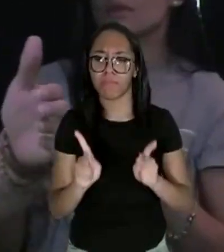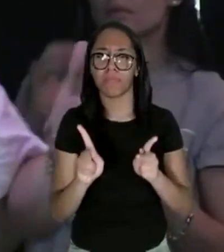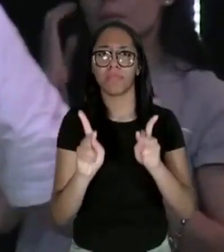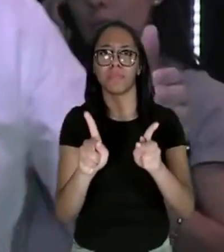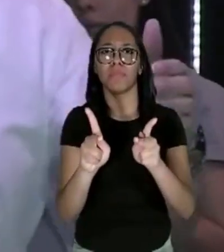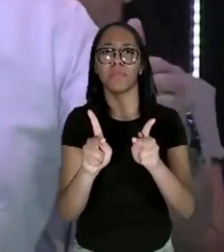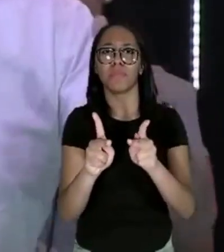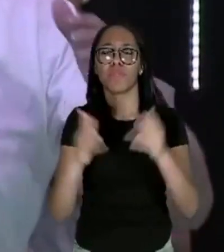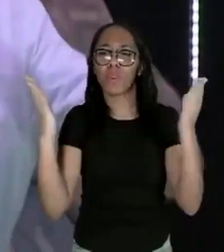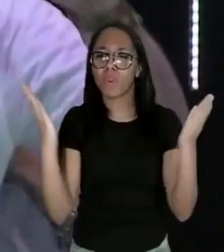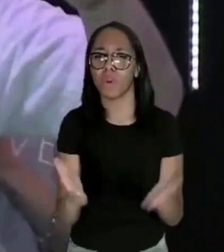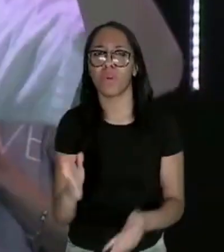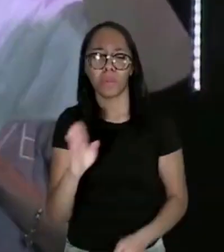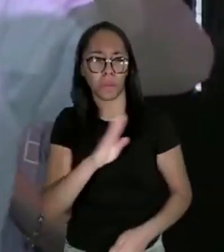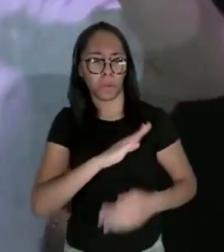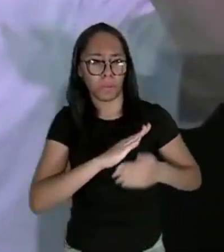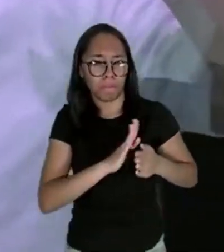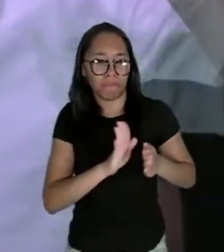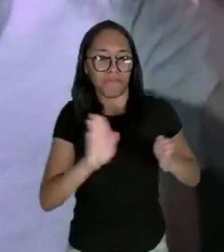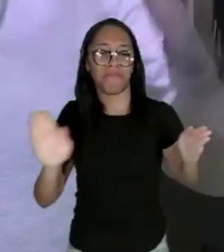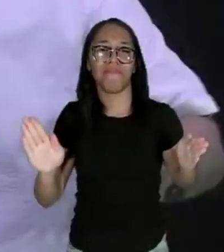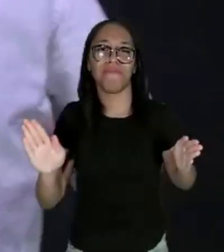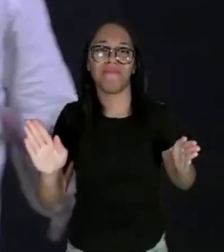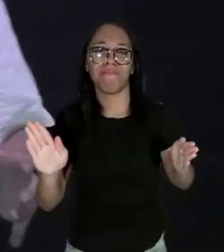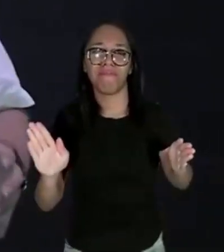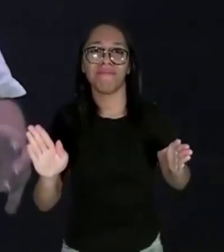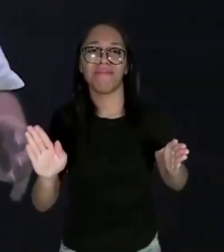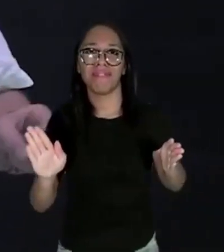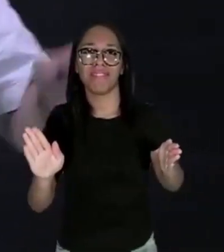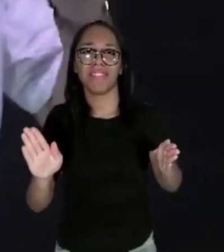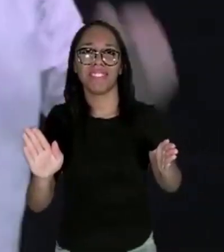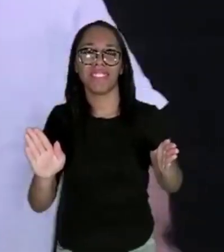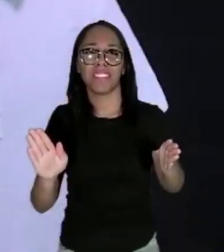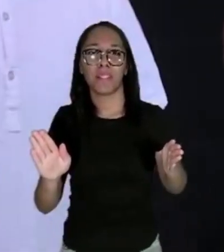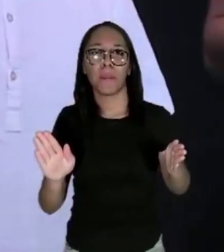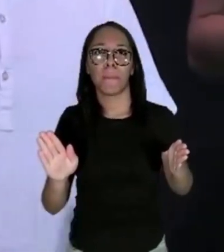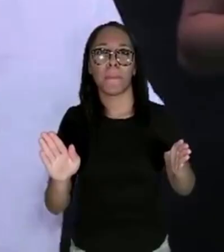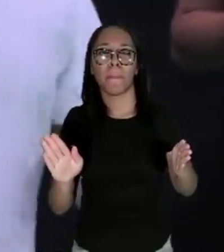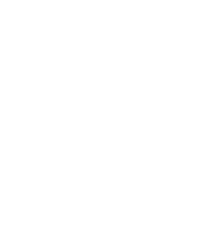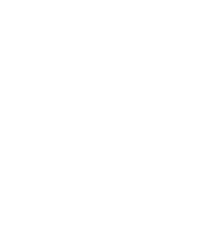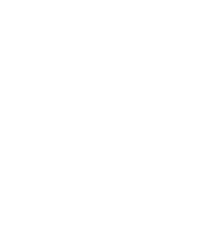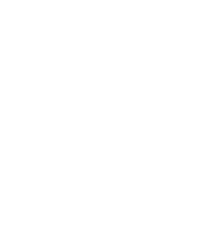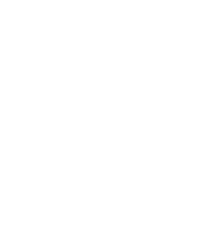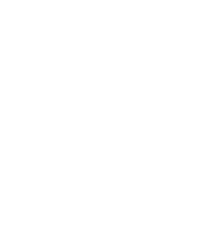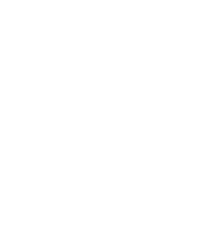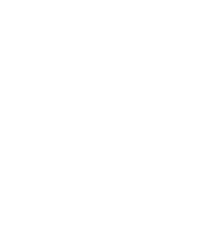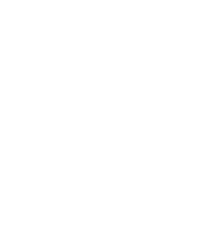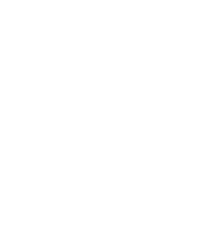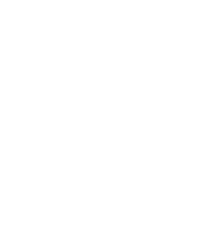abre a porta, abre a porta, abre a porta, abre a porta.